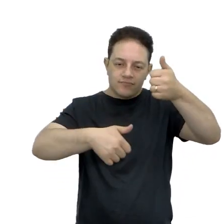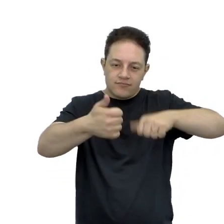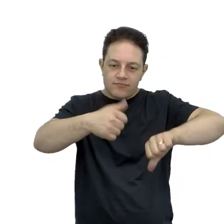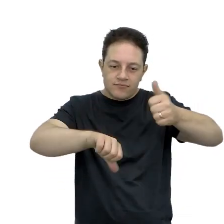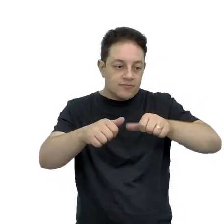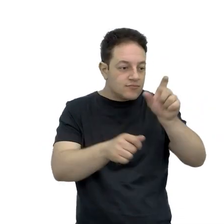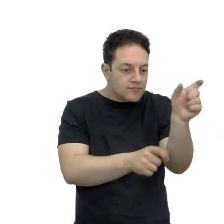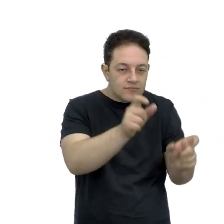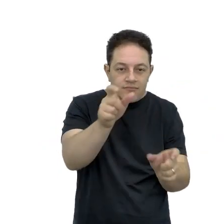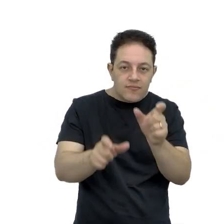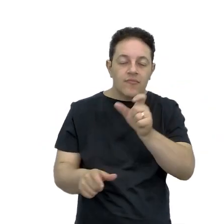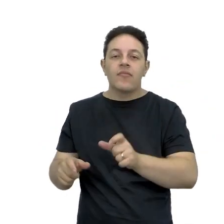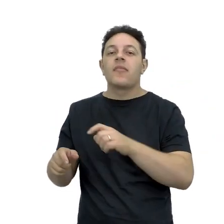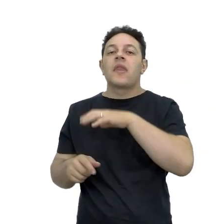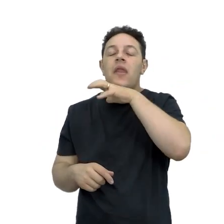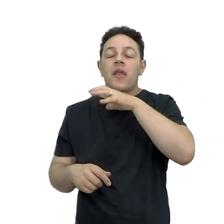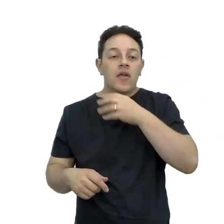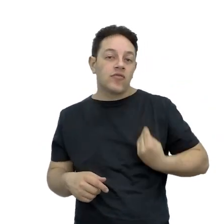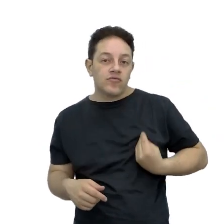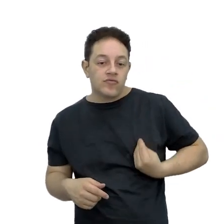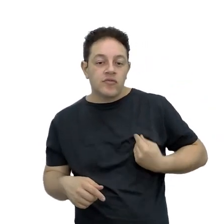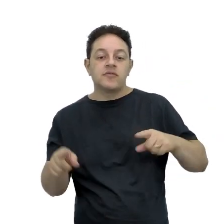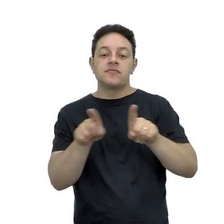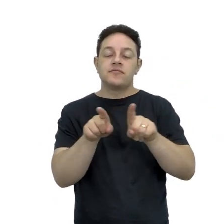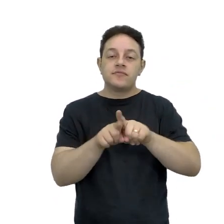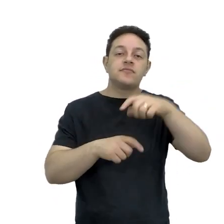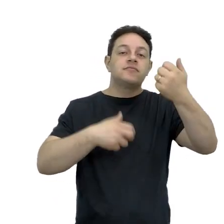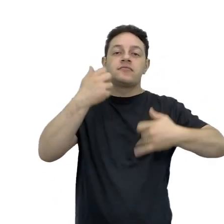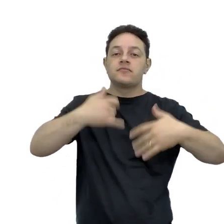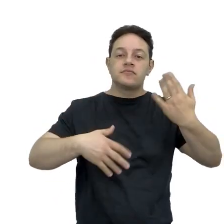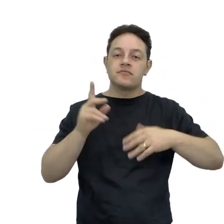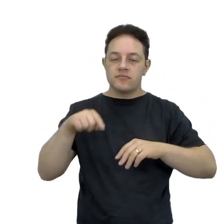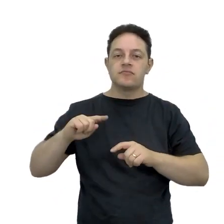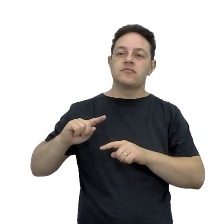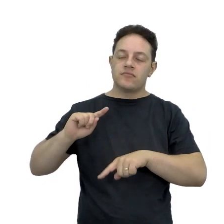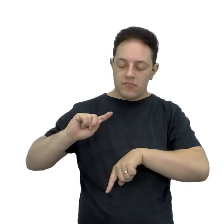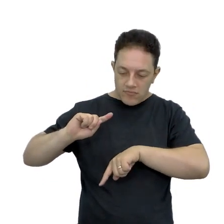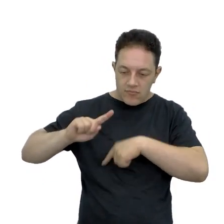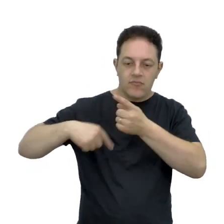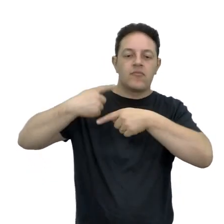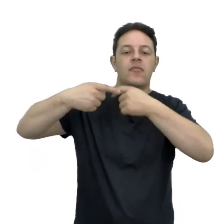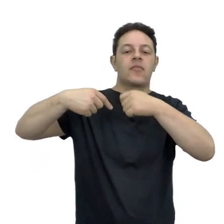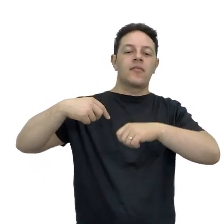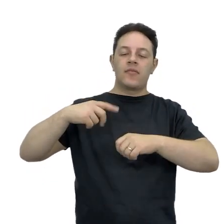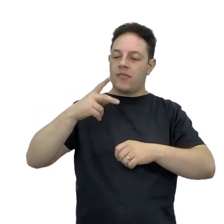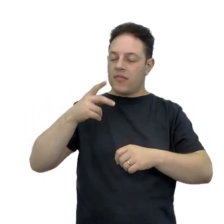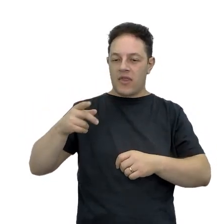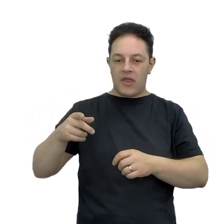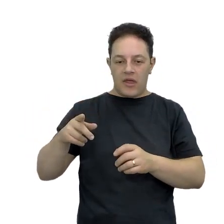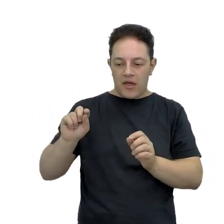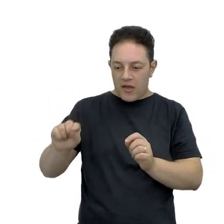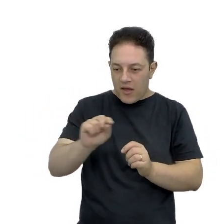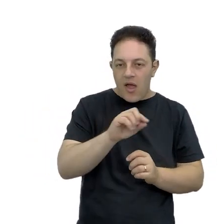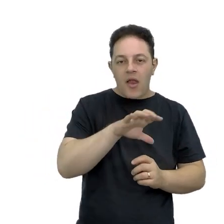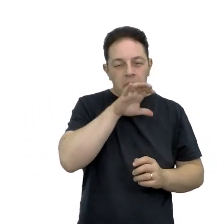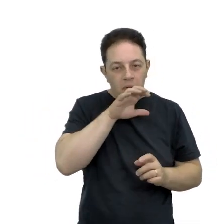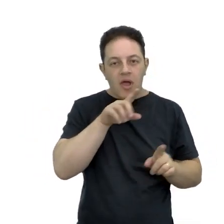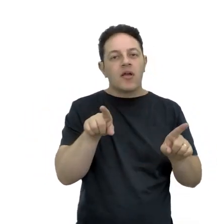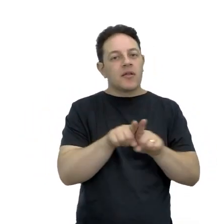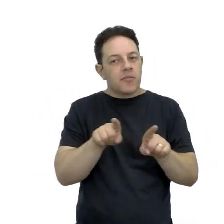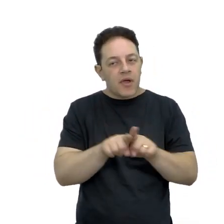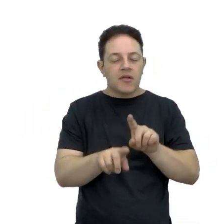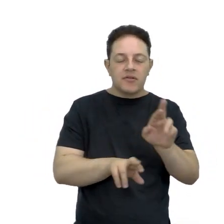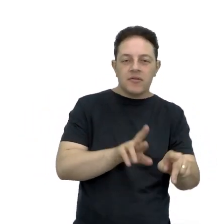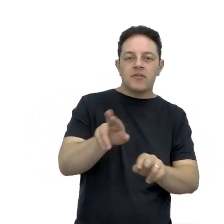de seres vivos e discutir a evolução e a diversidade das espécies com base na atuação da